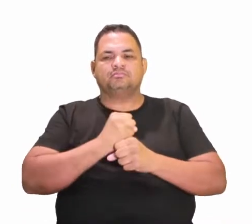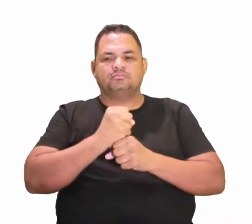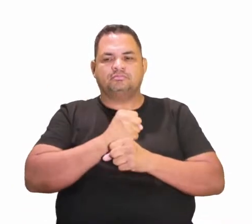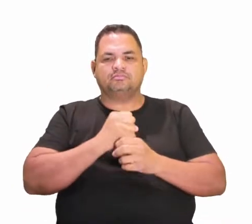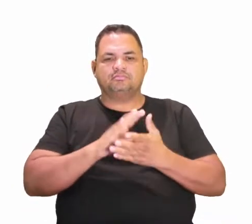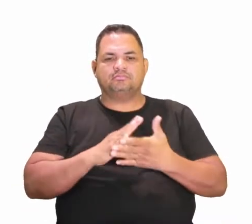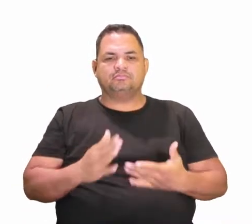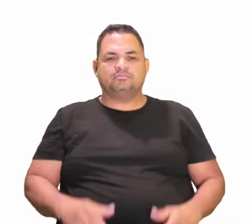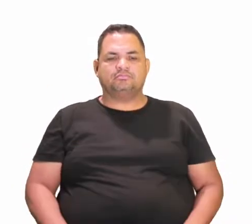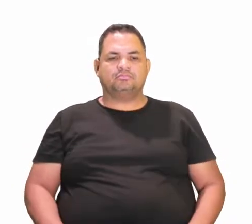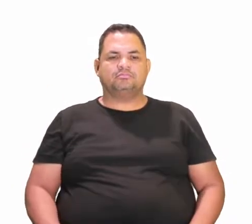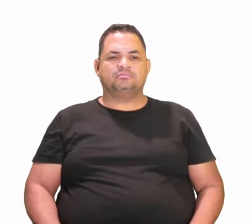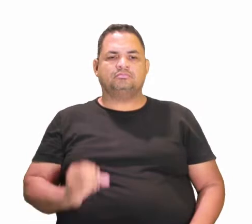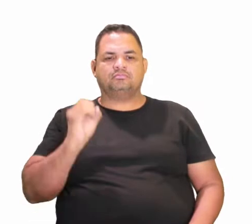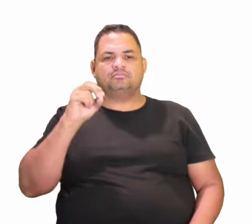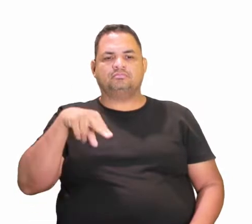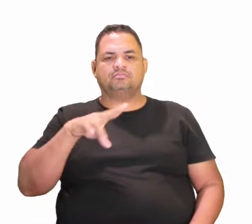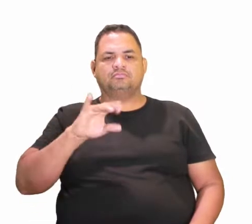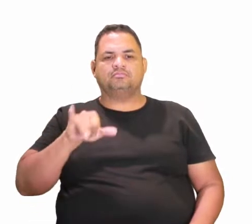é